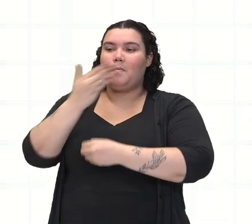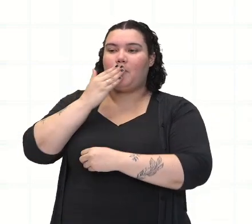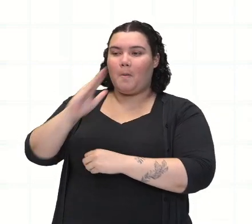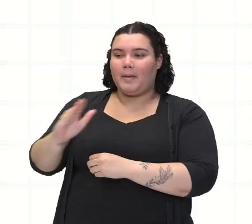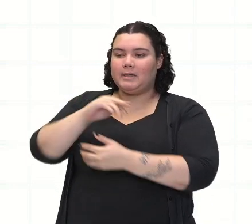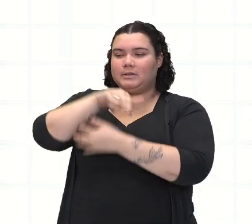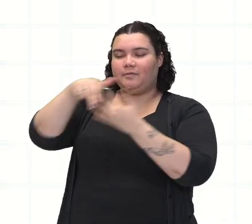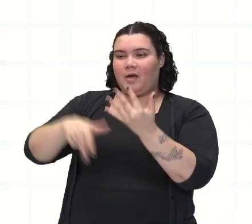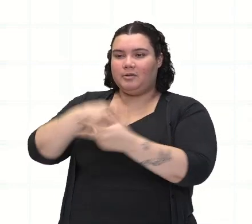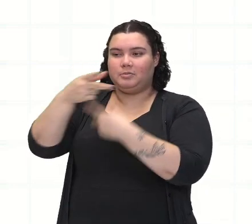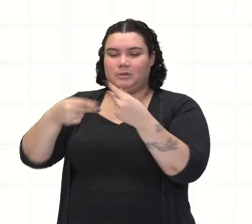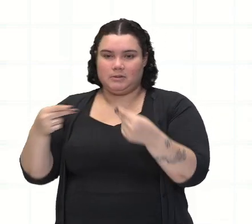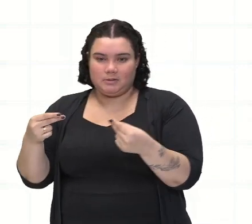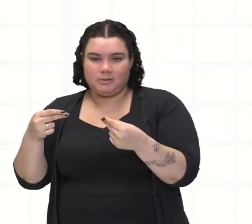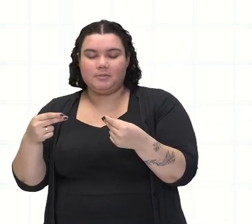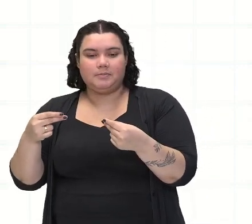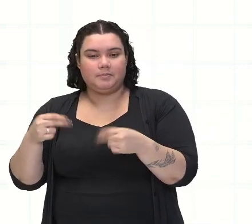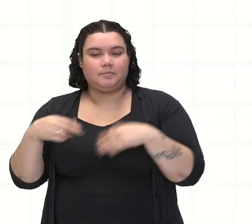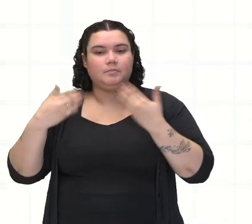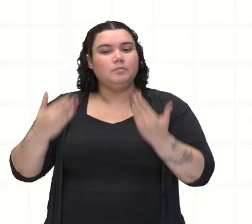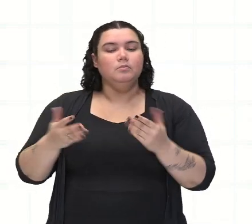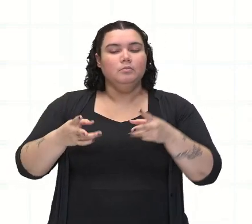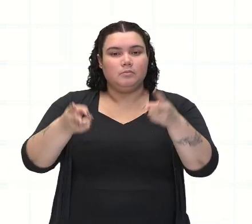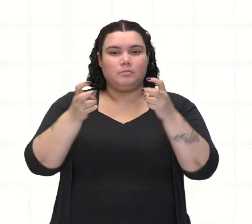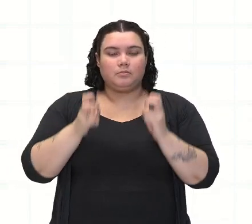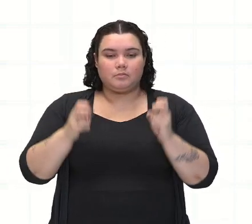presentes. Observem que aqui